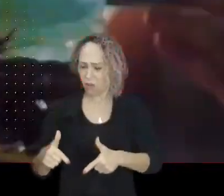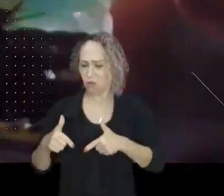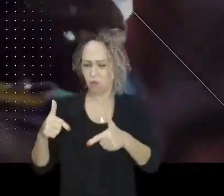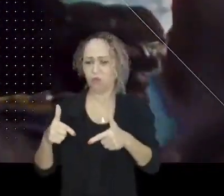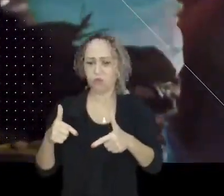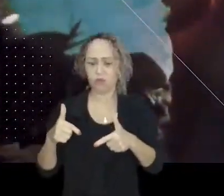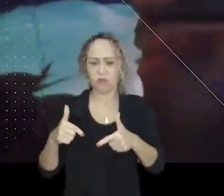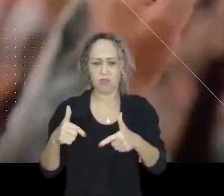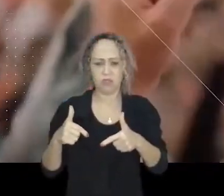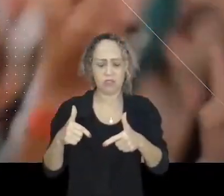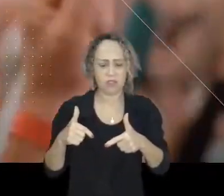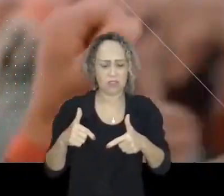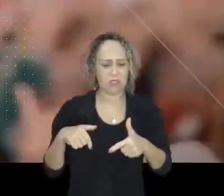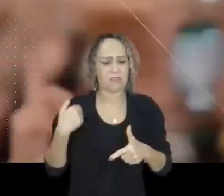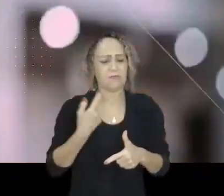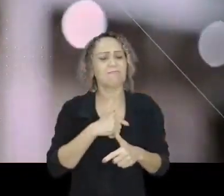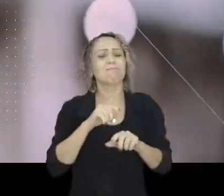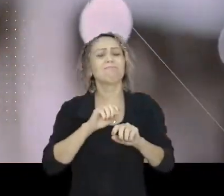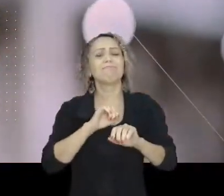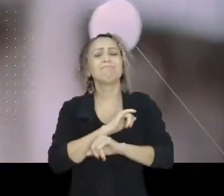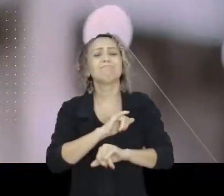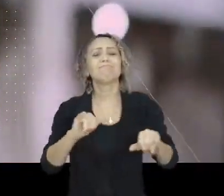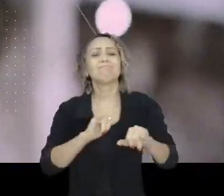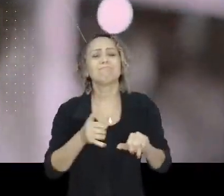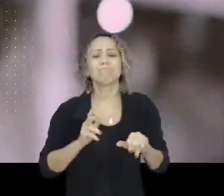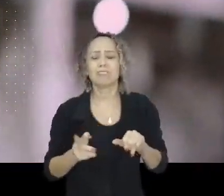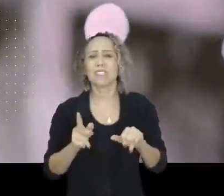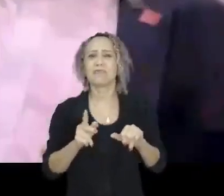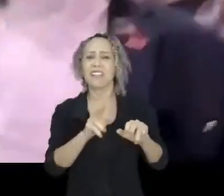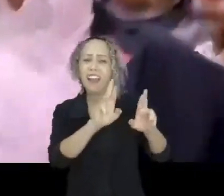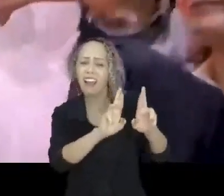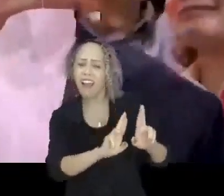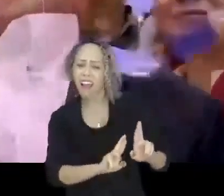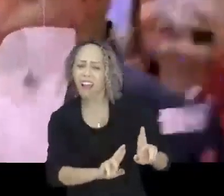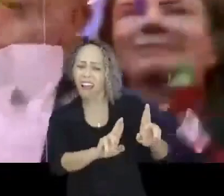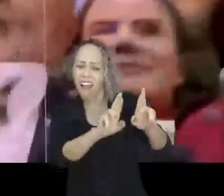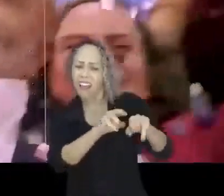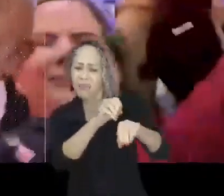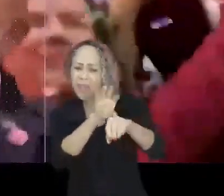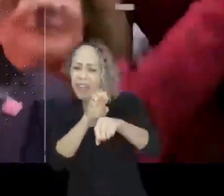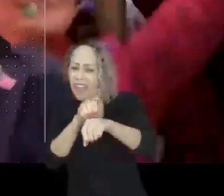sem deixar de transmitir a esperança.